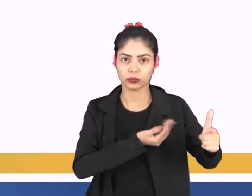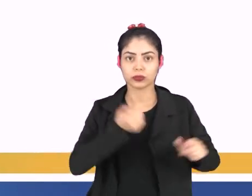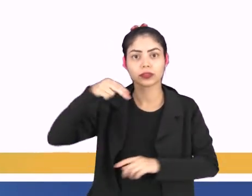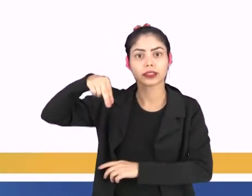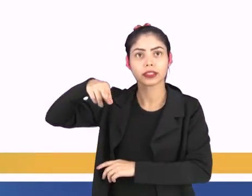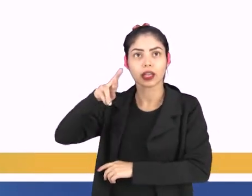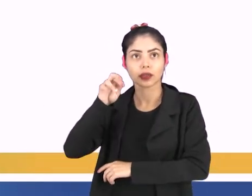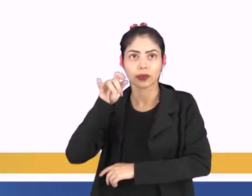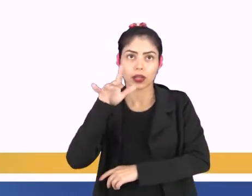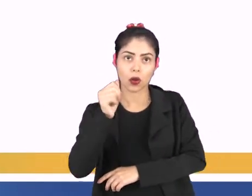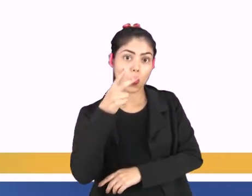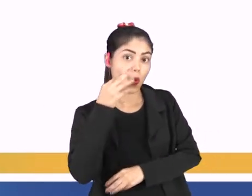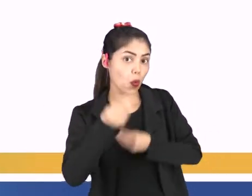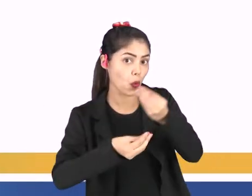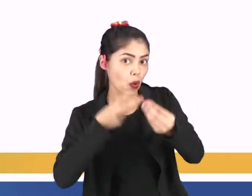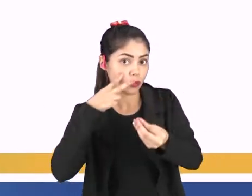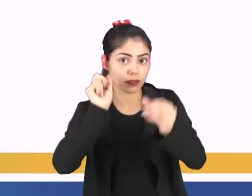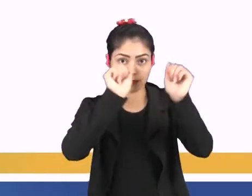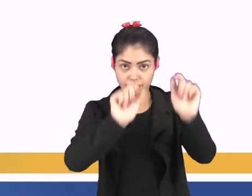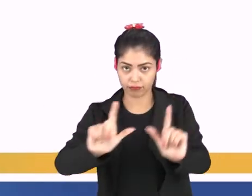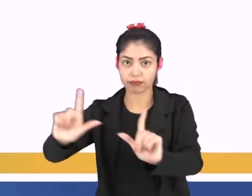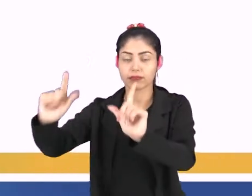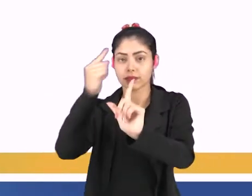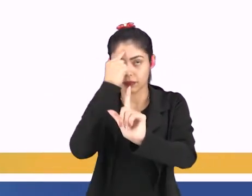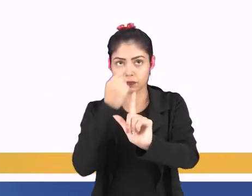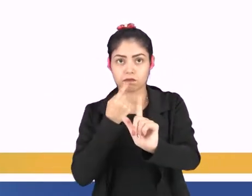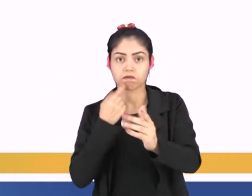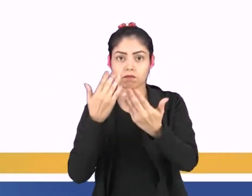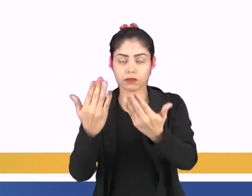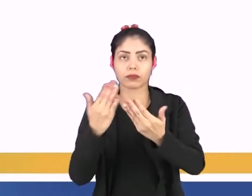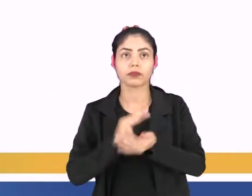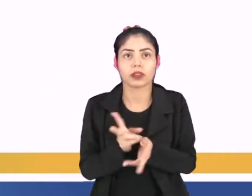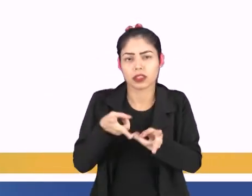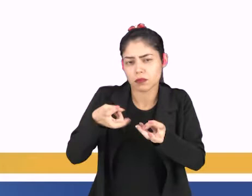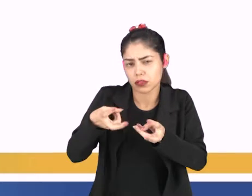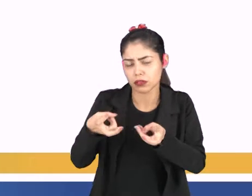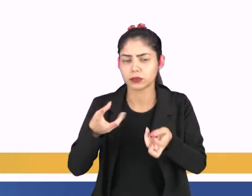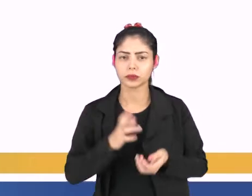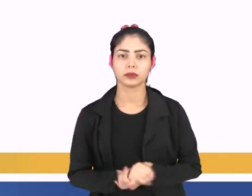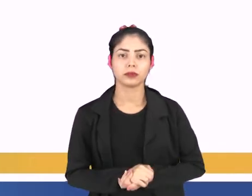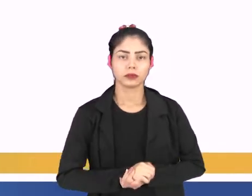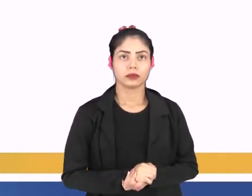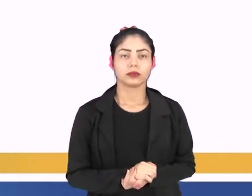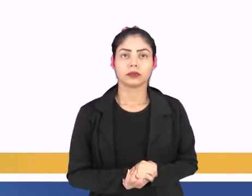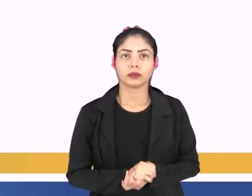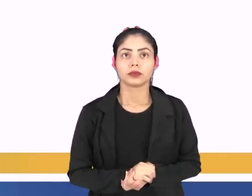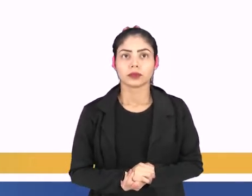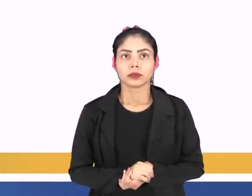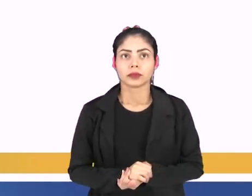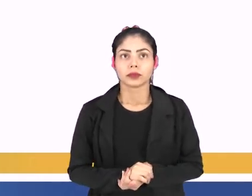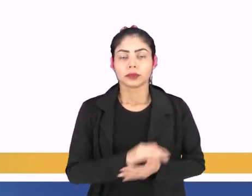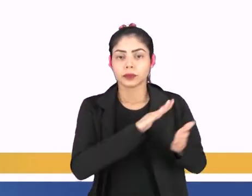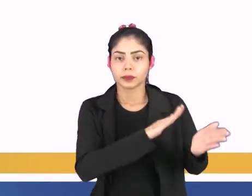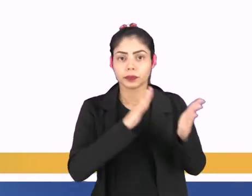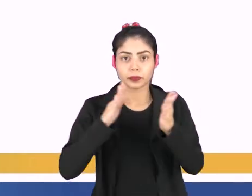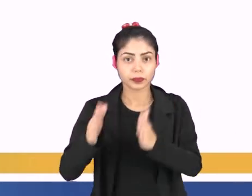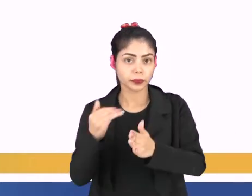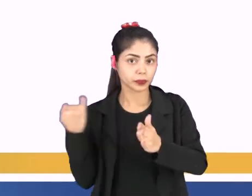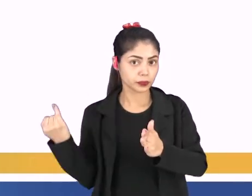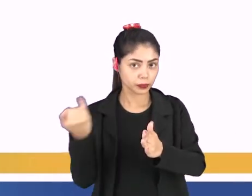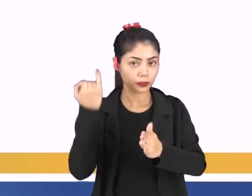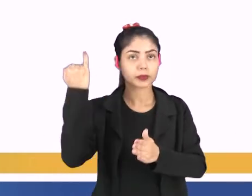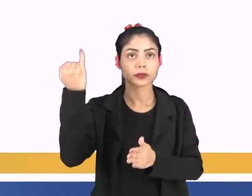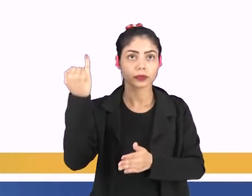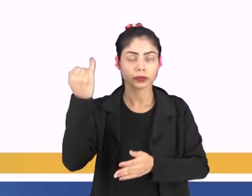naturais, conforme vocês verem aí na telinha, então percebam aí que nós temos, nessa parte